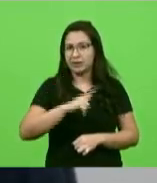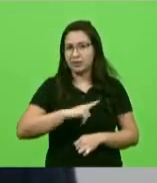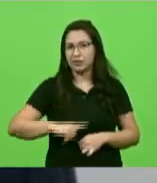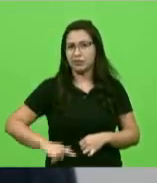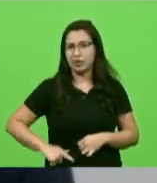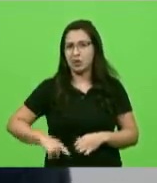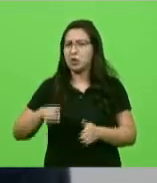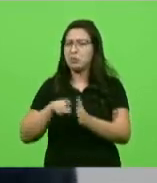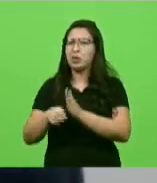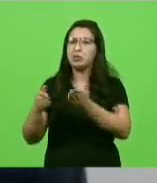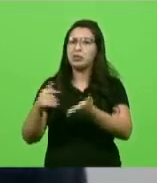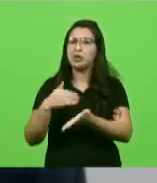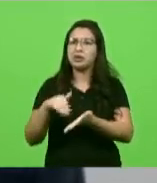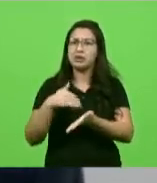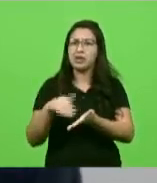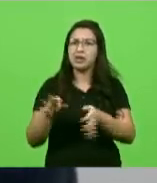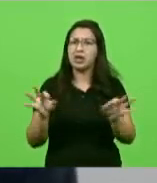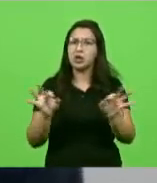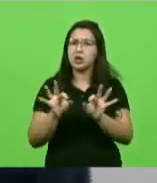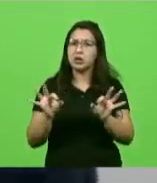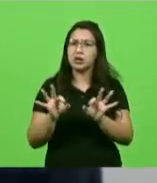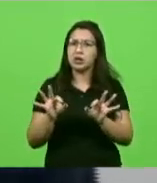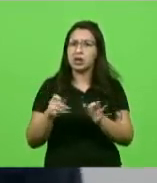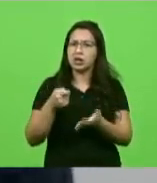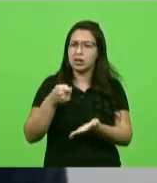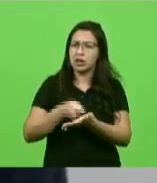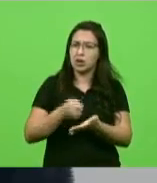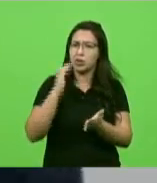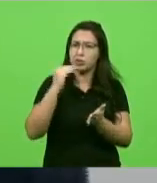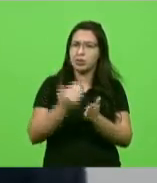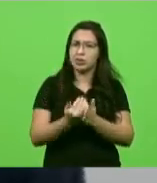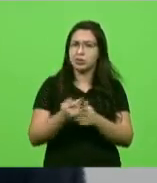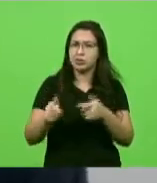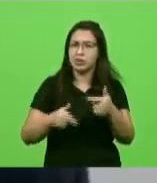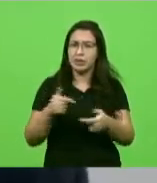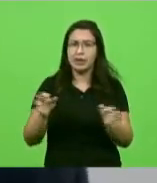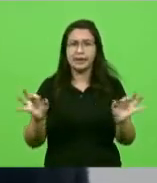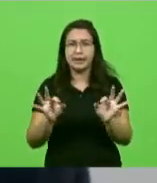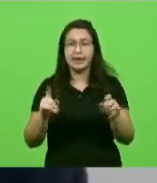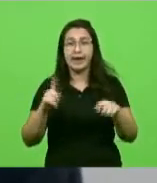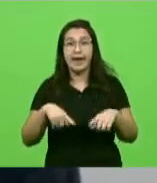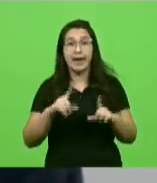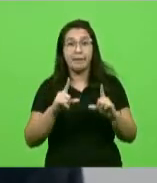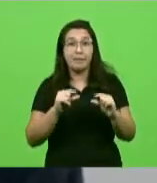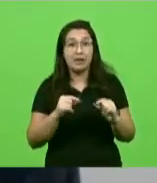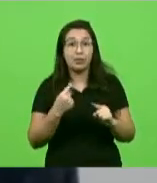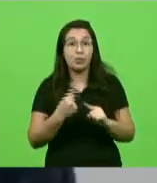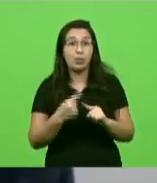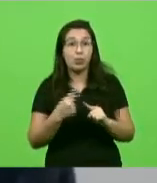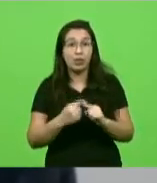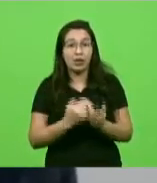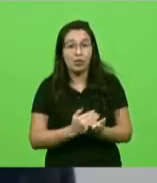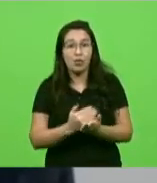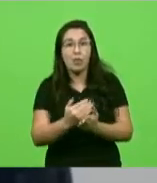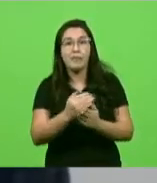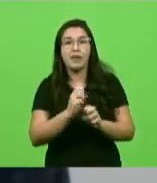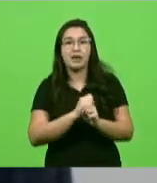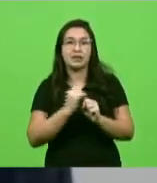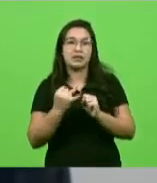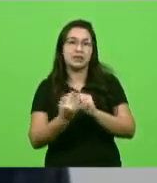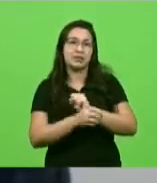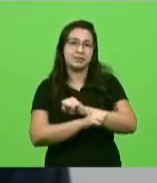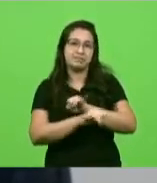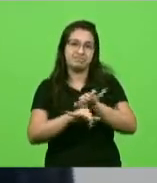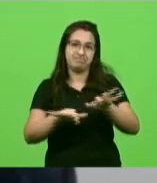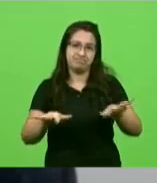seus subordinados a respeito do incumprimento da obrigação. Isso seria o mínimo. Afinal, estávamos no início da pandemia